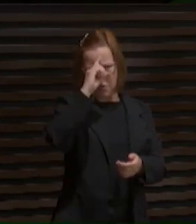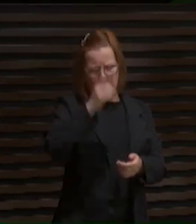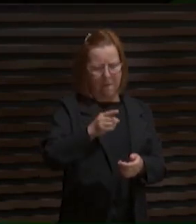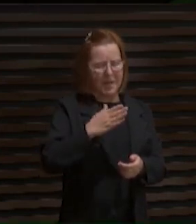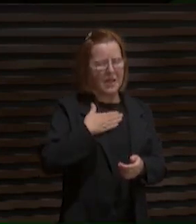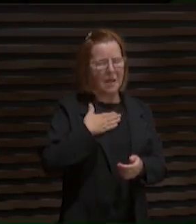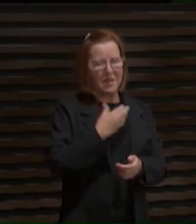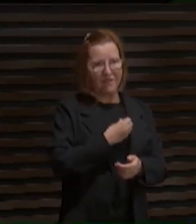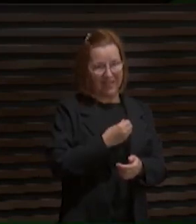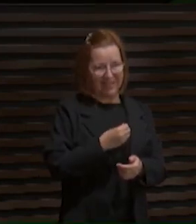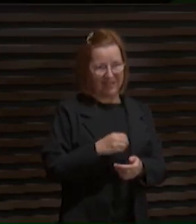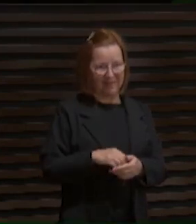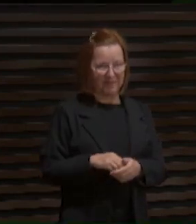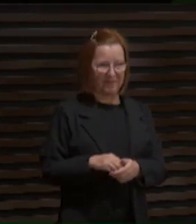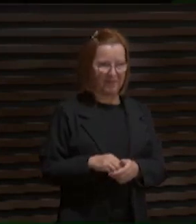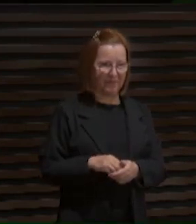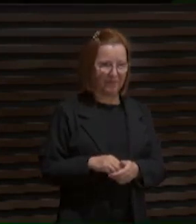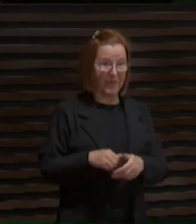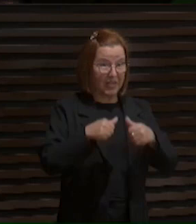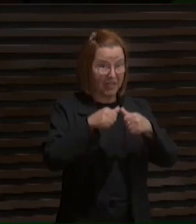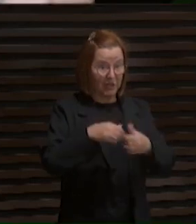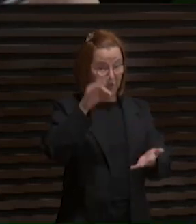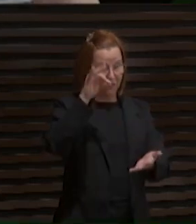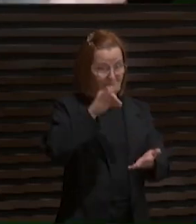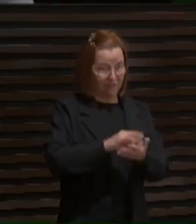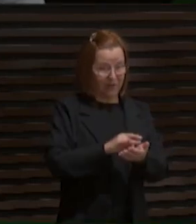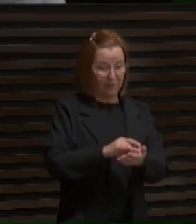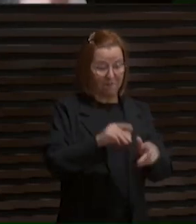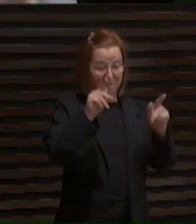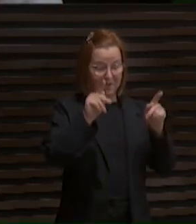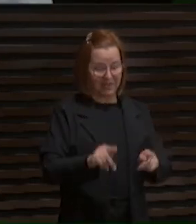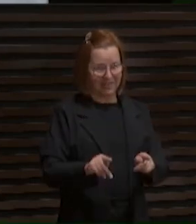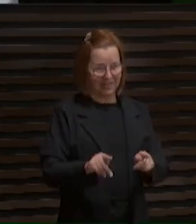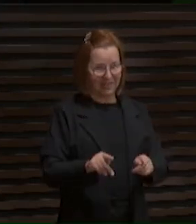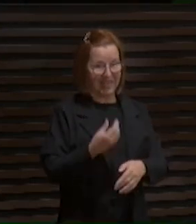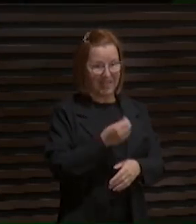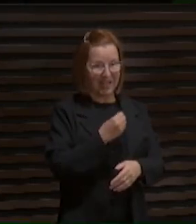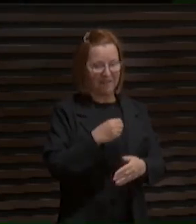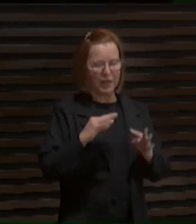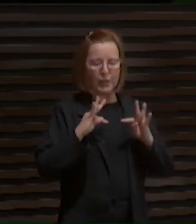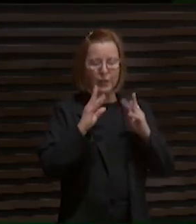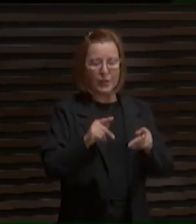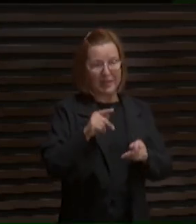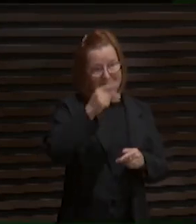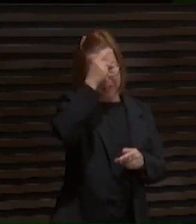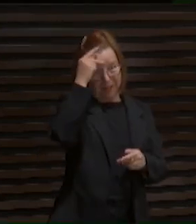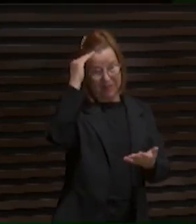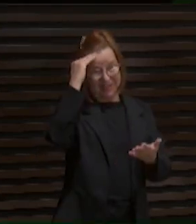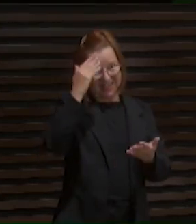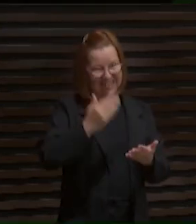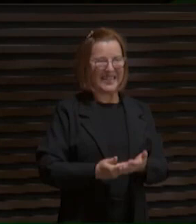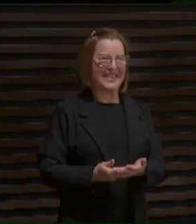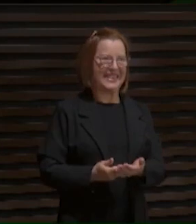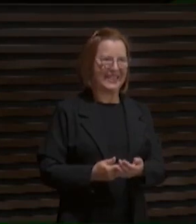irmãos, isso não é futuro. Isso é um fato presente na vida de todo aquele que crê.